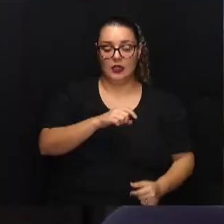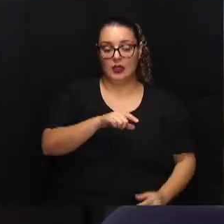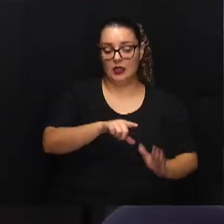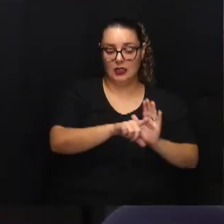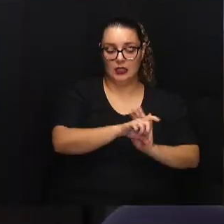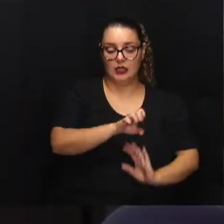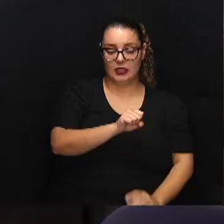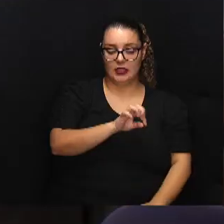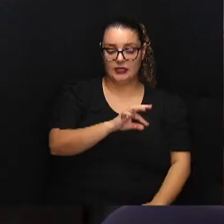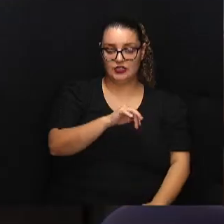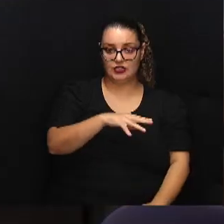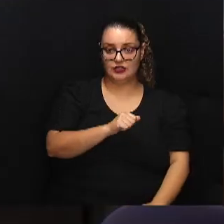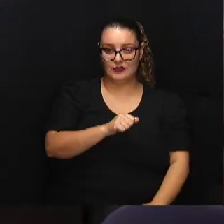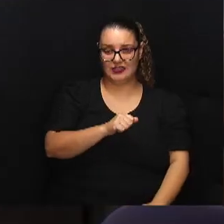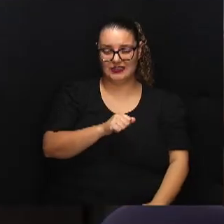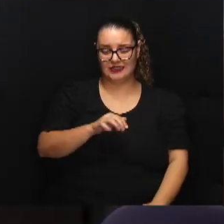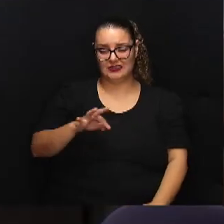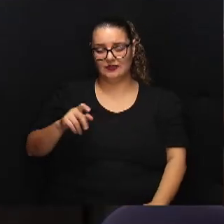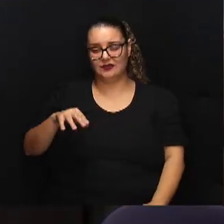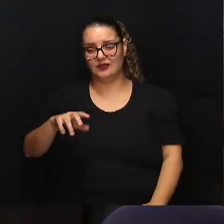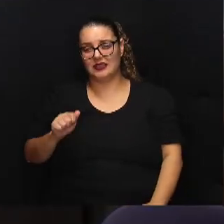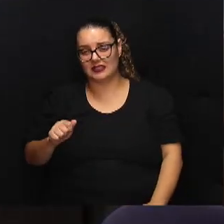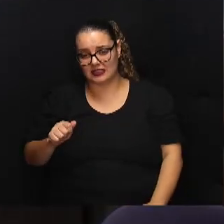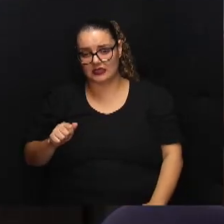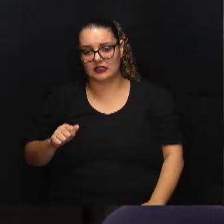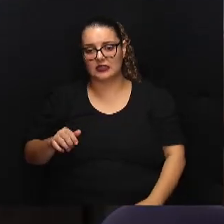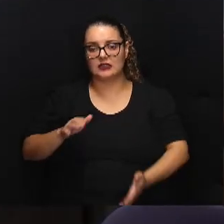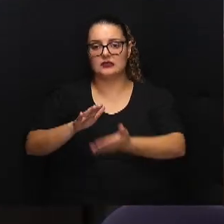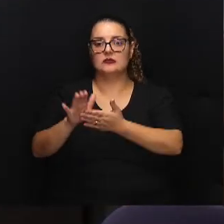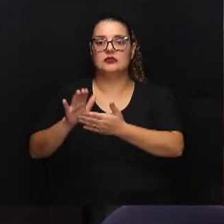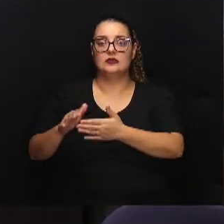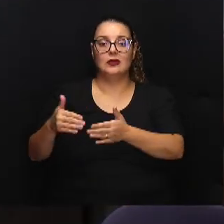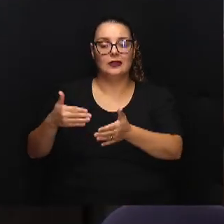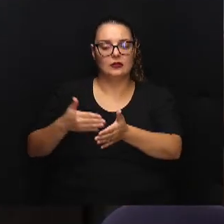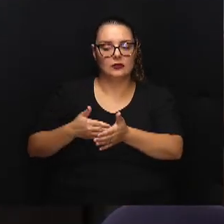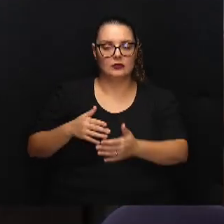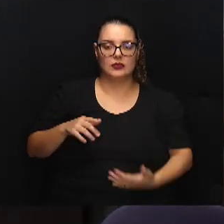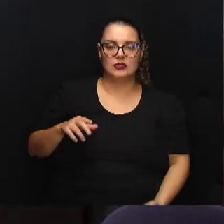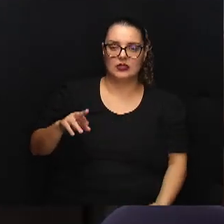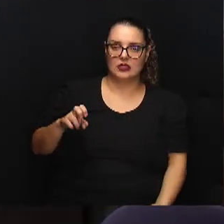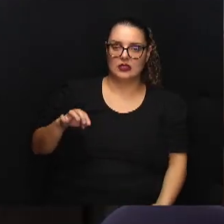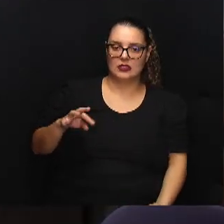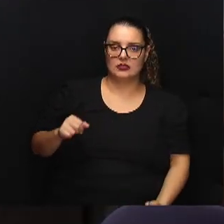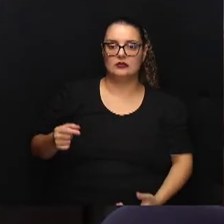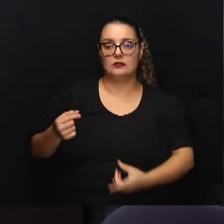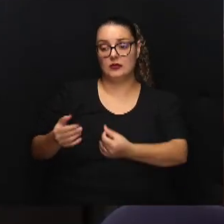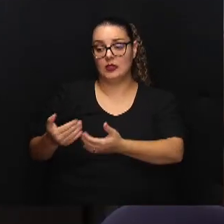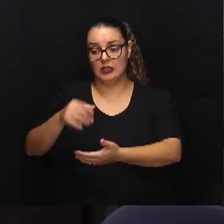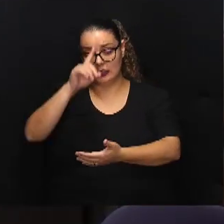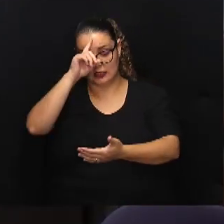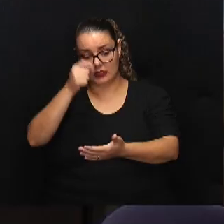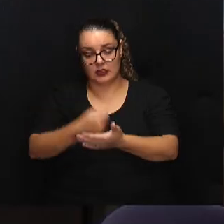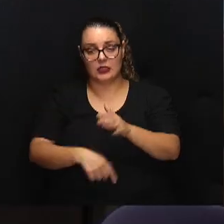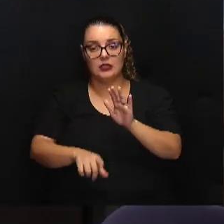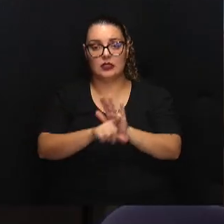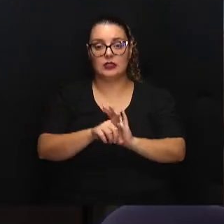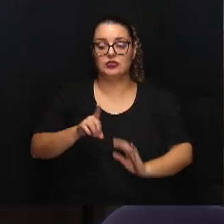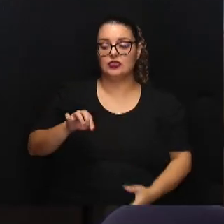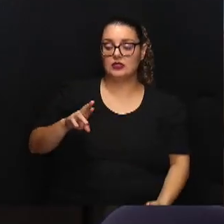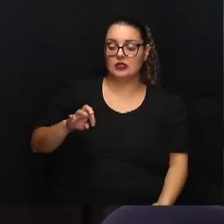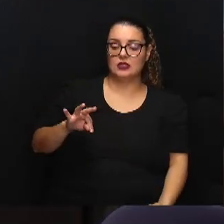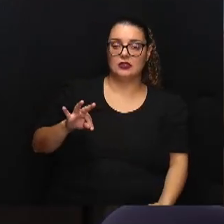e fixa a despesa, então a despesa é fixada no limite da receita. Definindo a receita, obviamente a lei de diretrizes vai